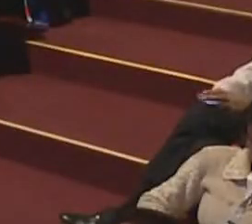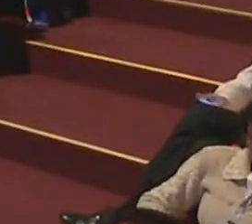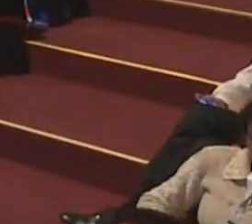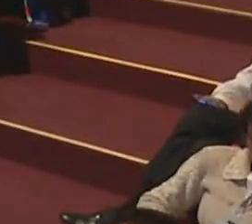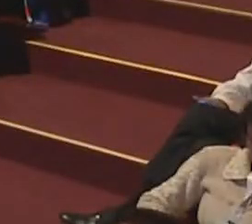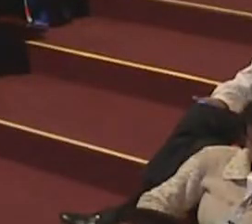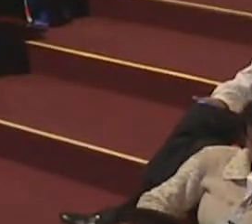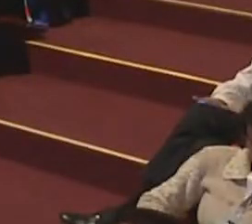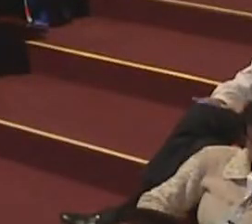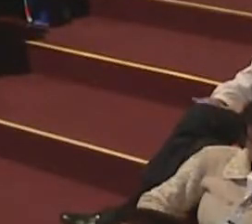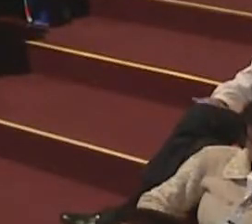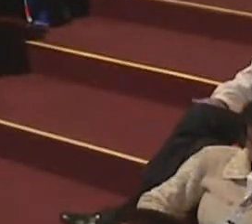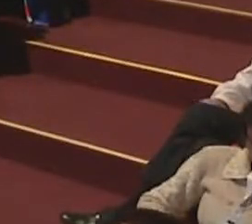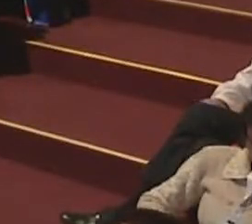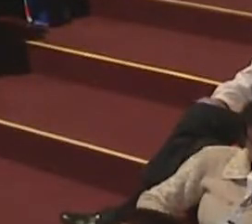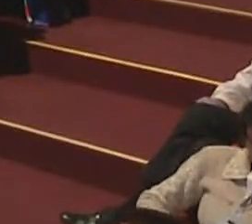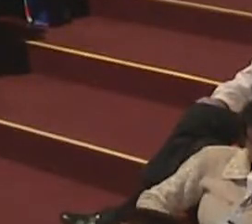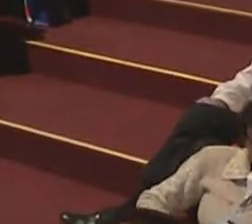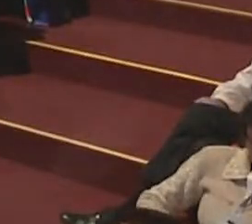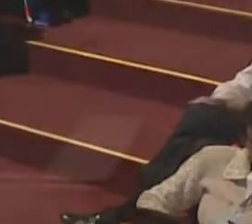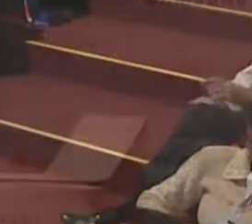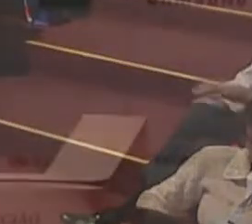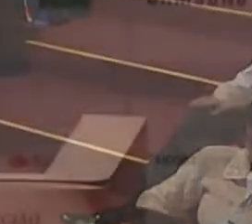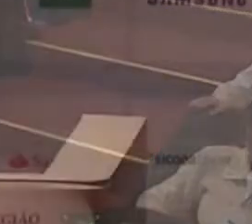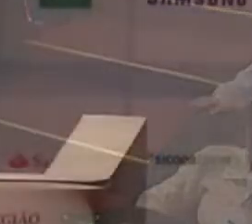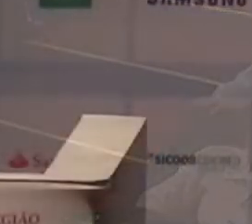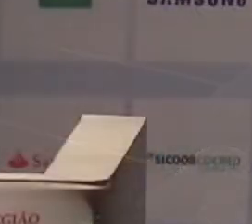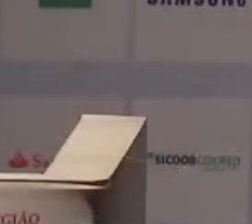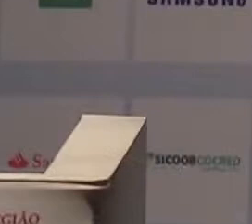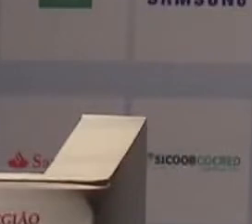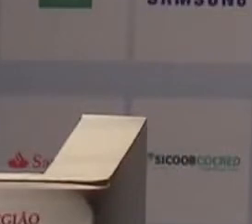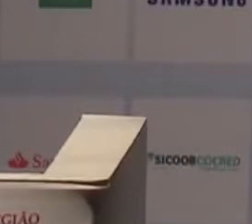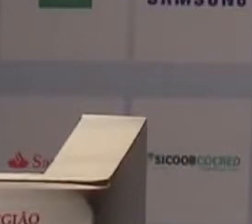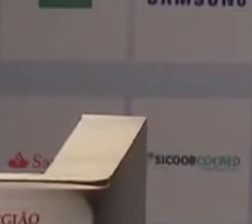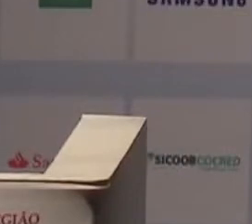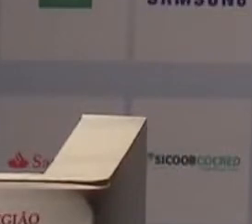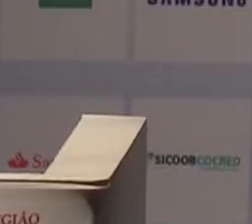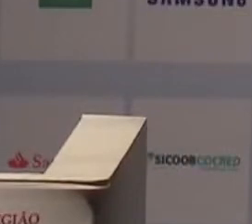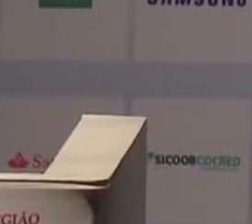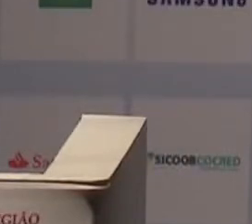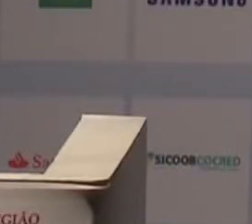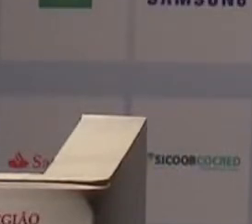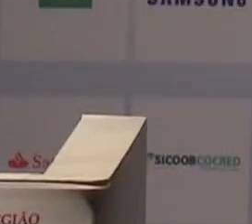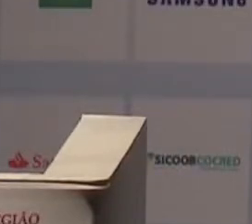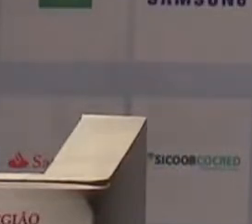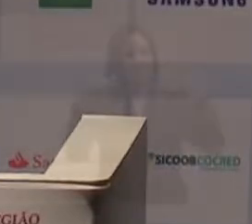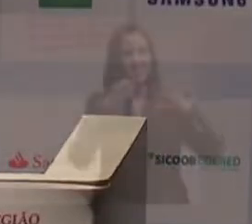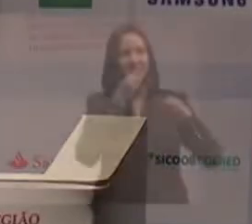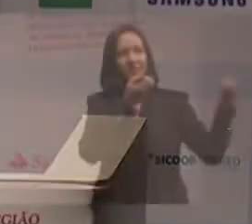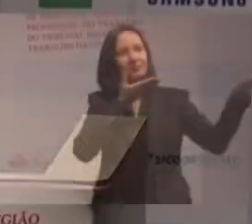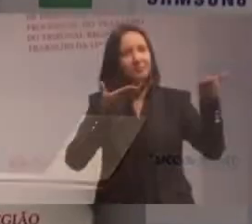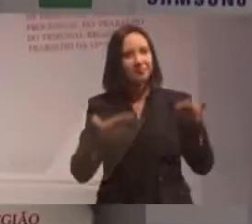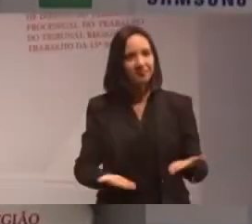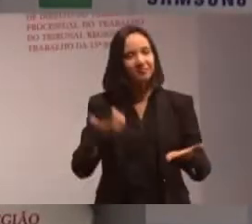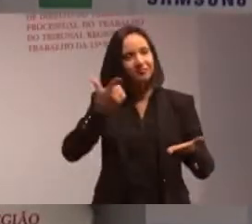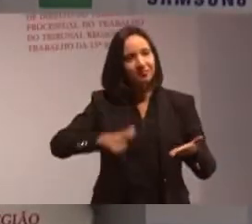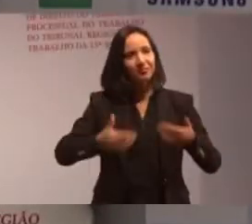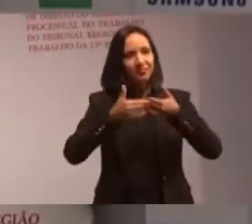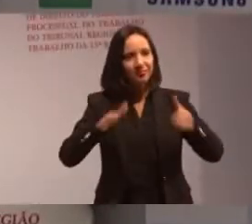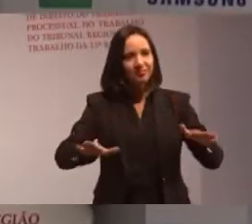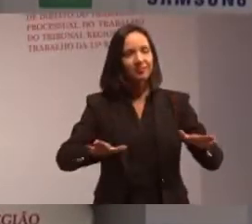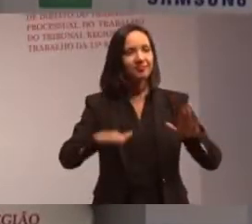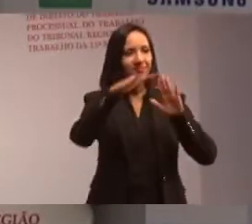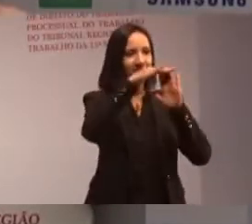Boa tarde a todos, sejam muito bem-vindos quando retomamos as nossas atividades do 19º Congresso. Nós teremos agora o primeiro painel da